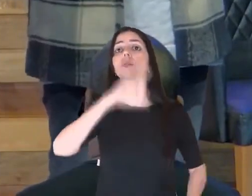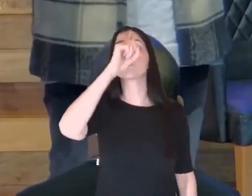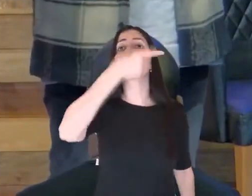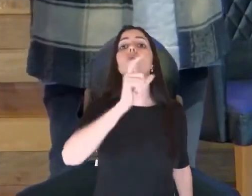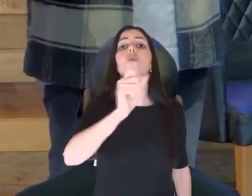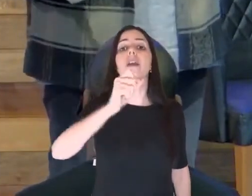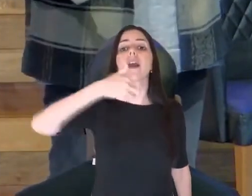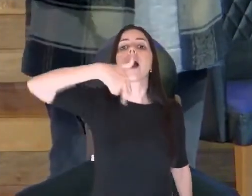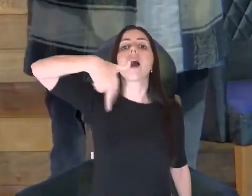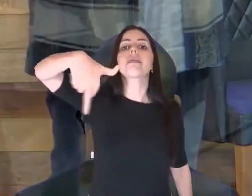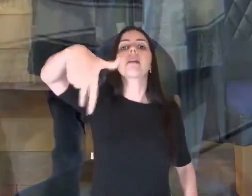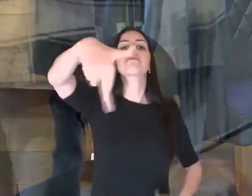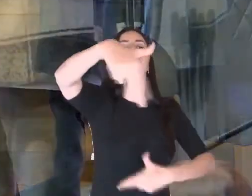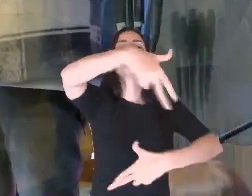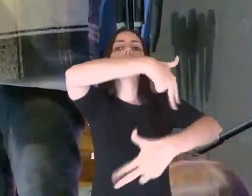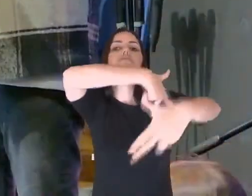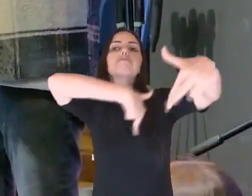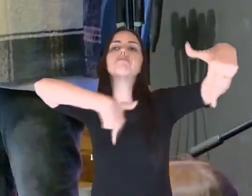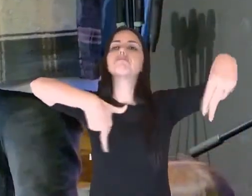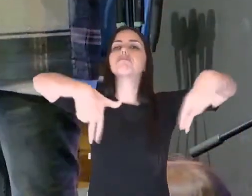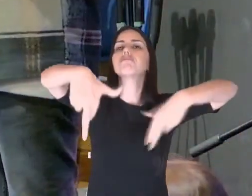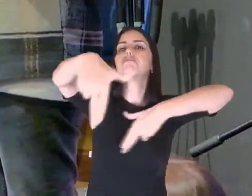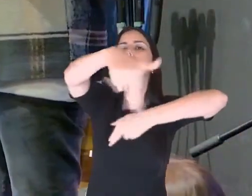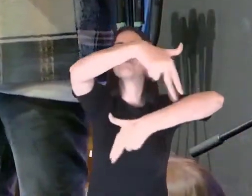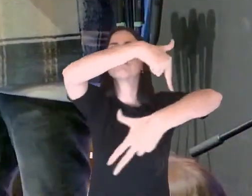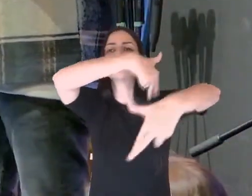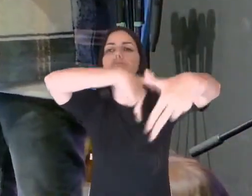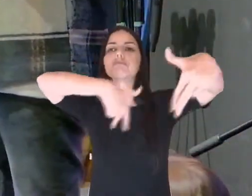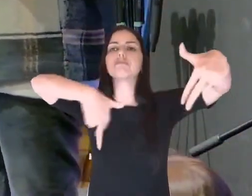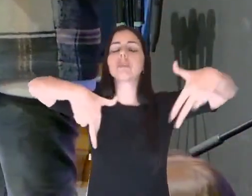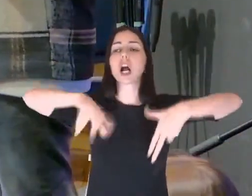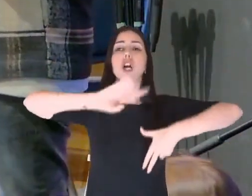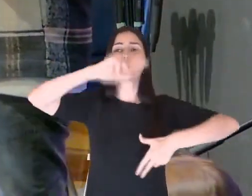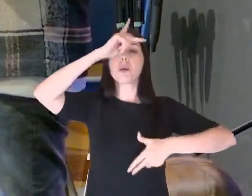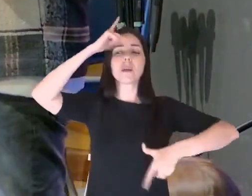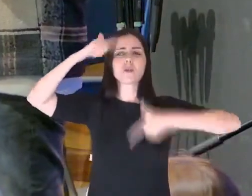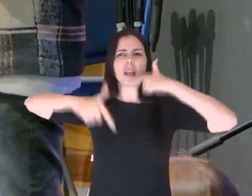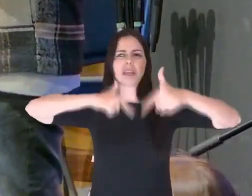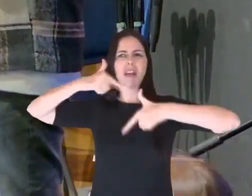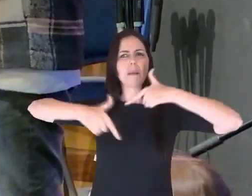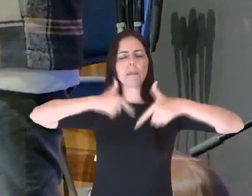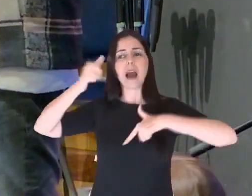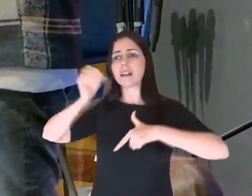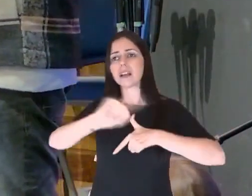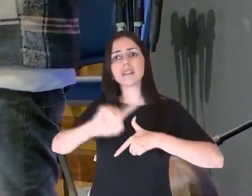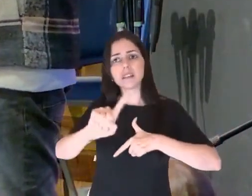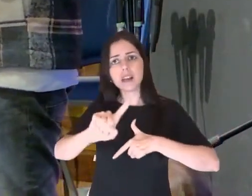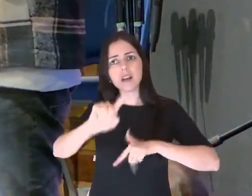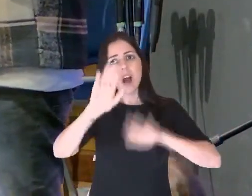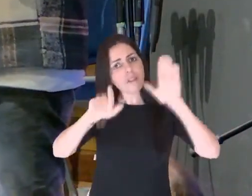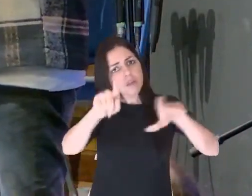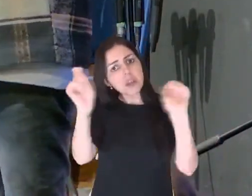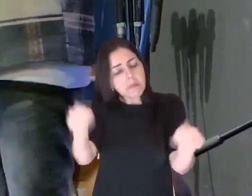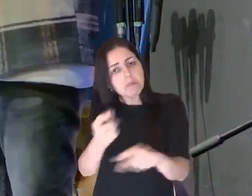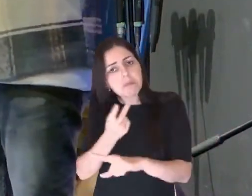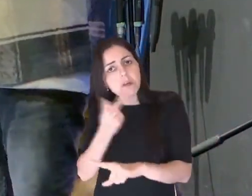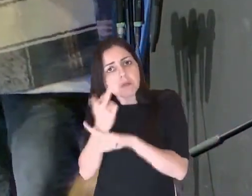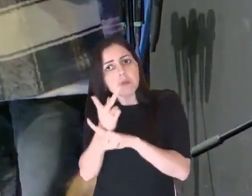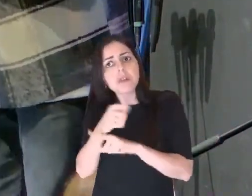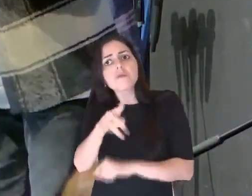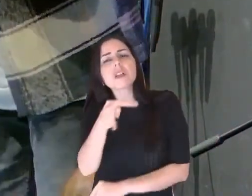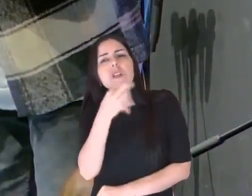percorre a terra. Tem muitas pessoas que não é só gente que trabalha com imóvel, não. Percorre a terra.